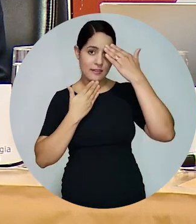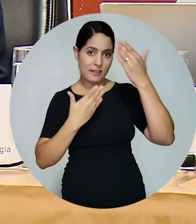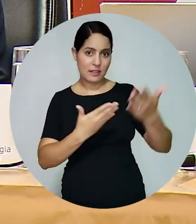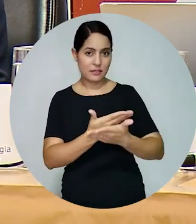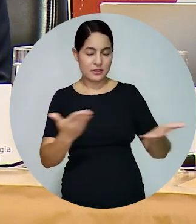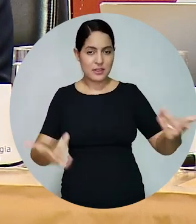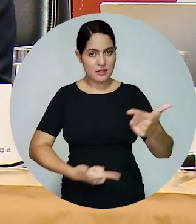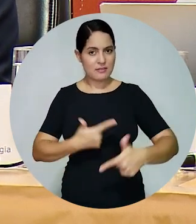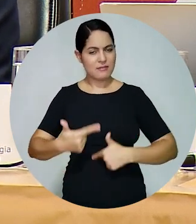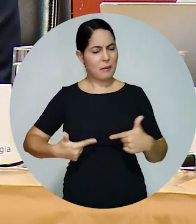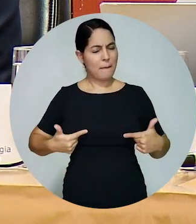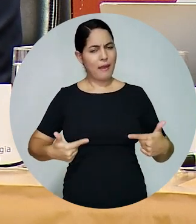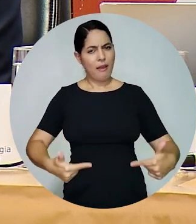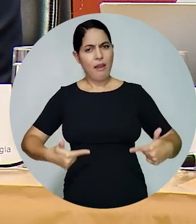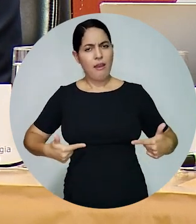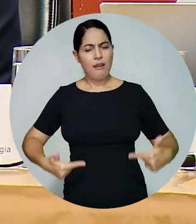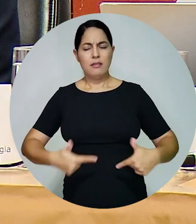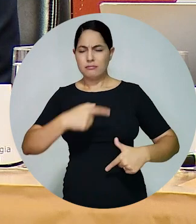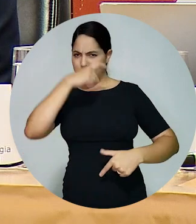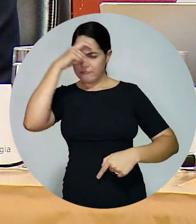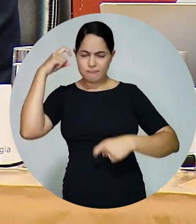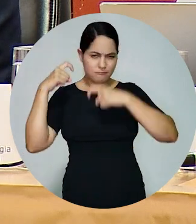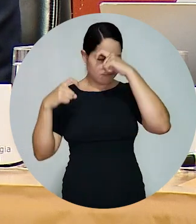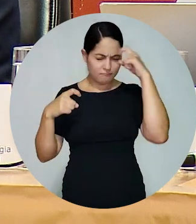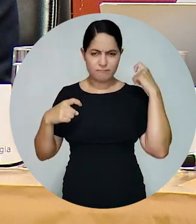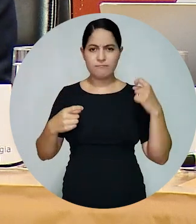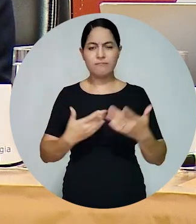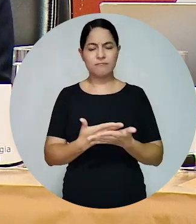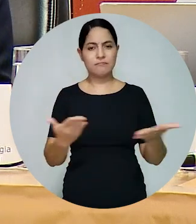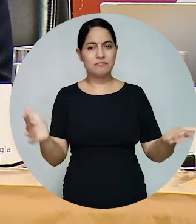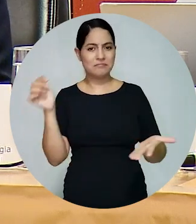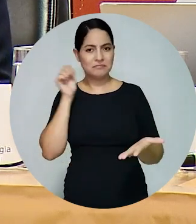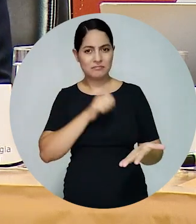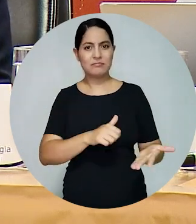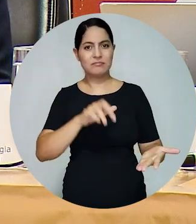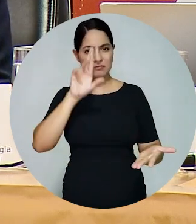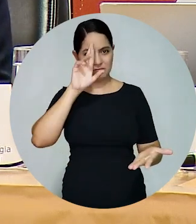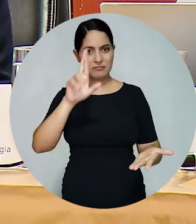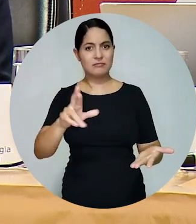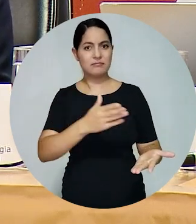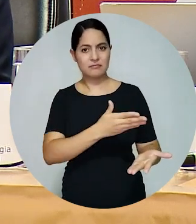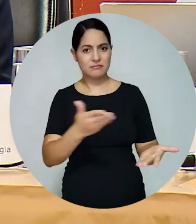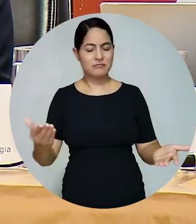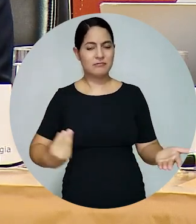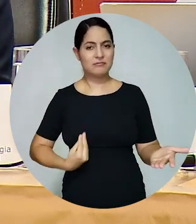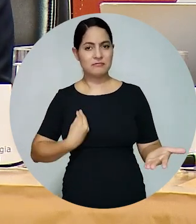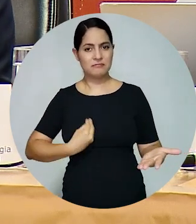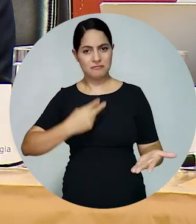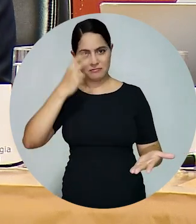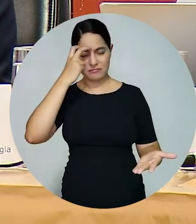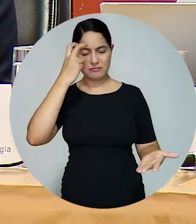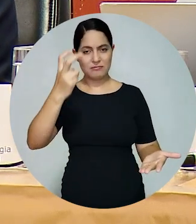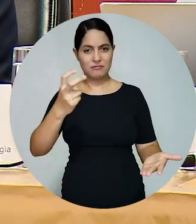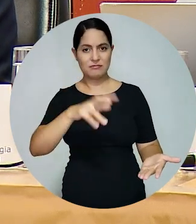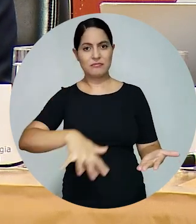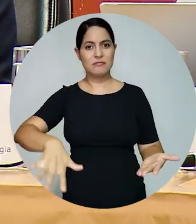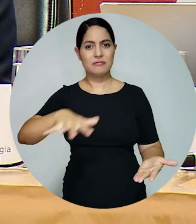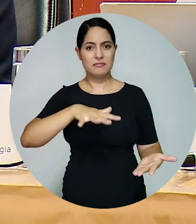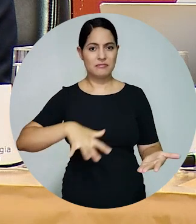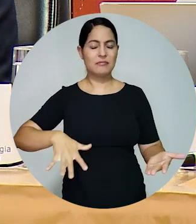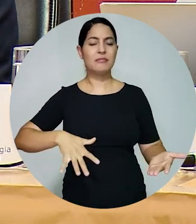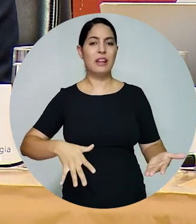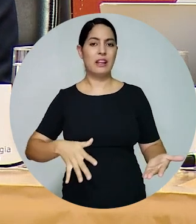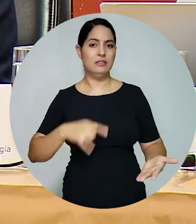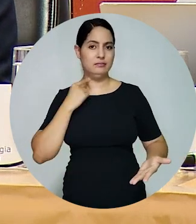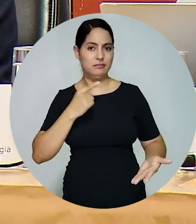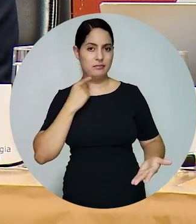Cidadania Brasileira. Agradecer pelo trabalho e pelo empenho de todas as senhoras que têm prestado inteligência e